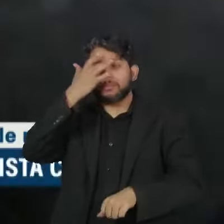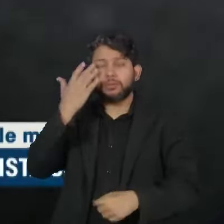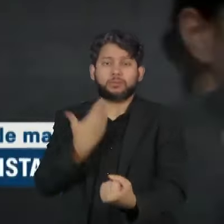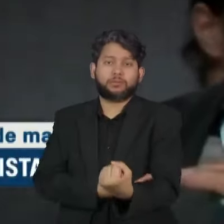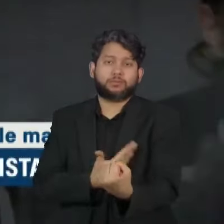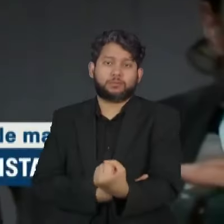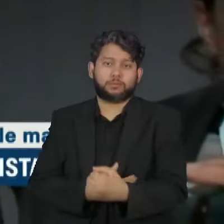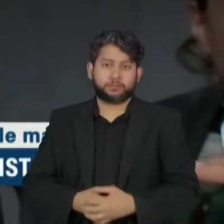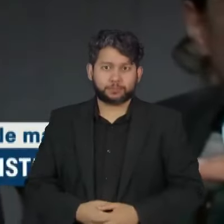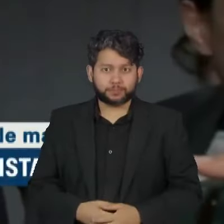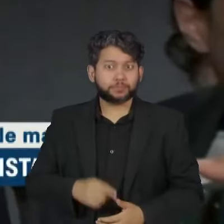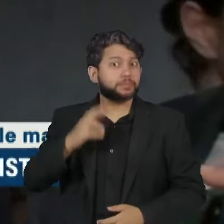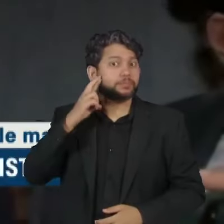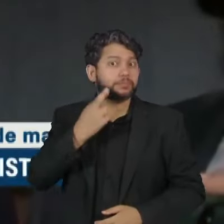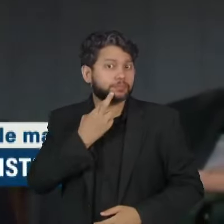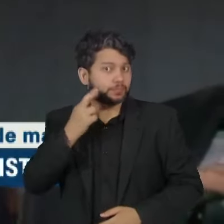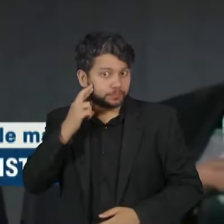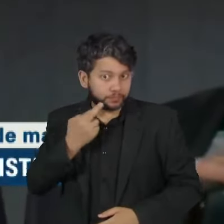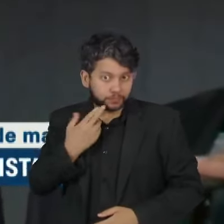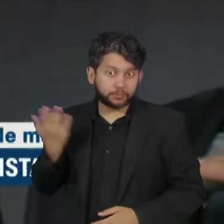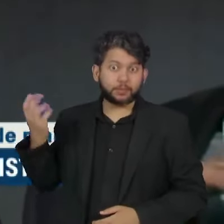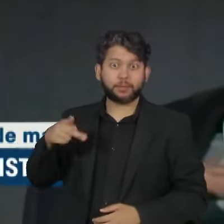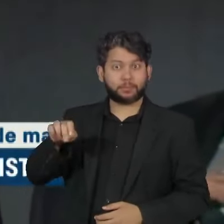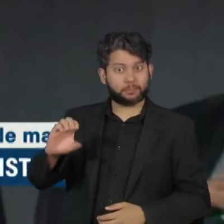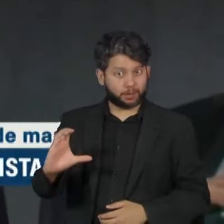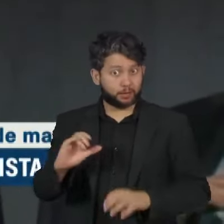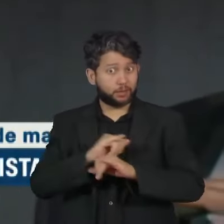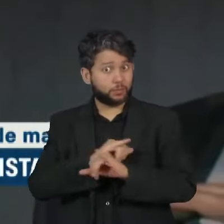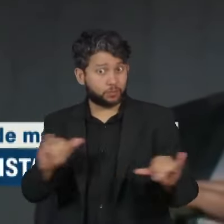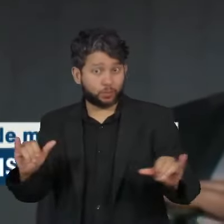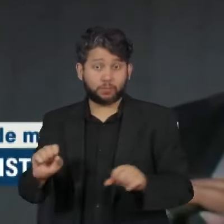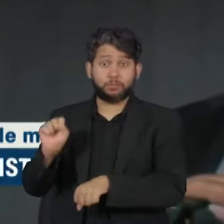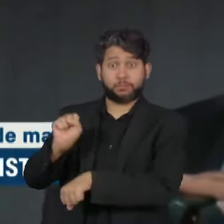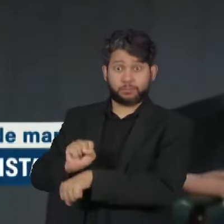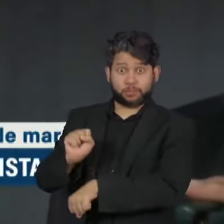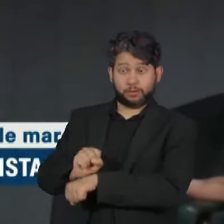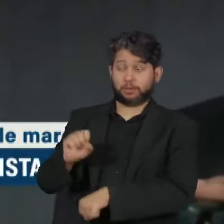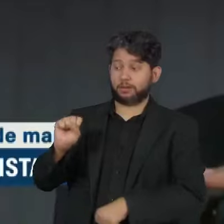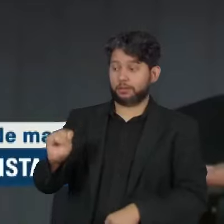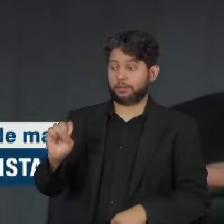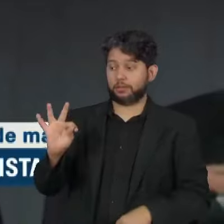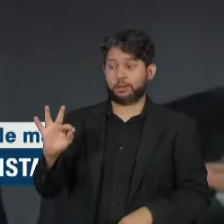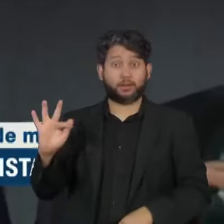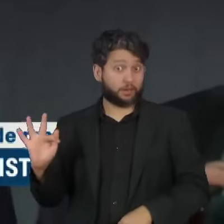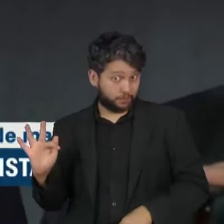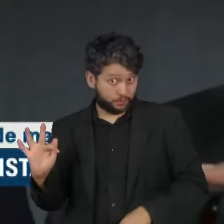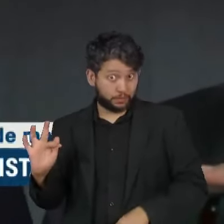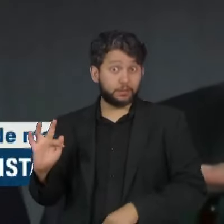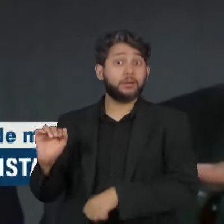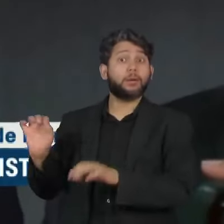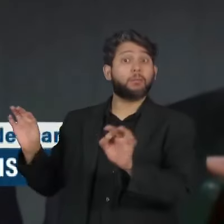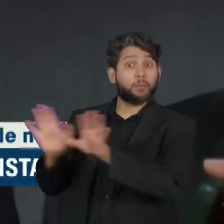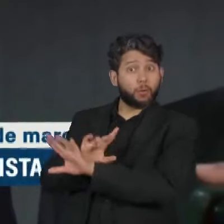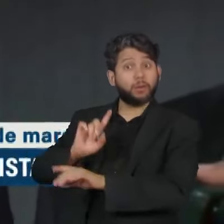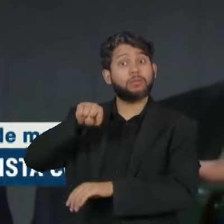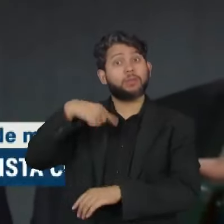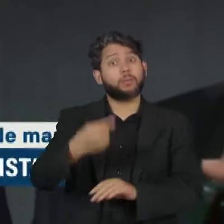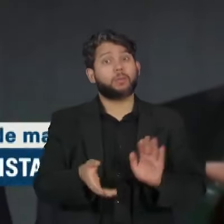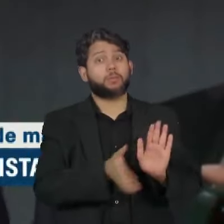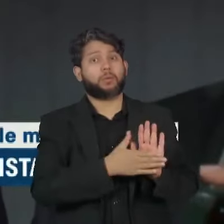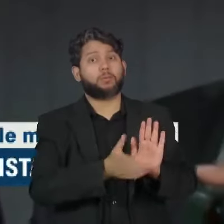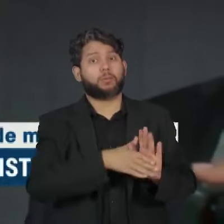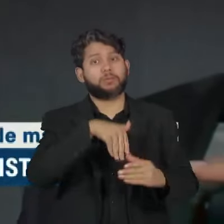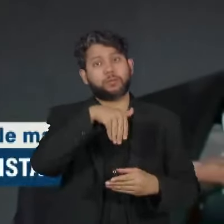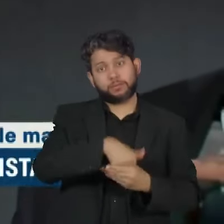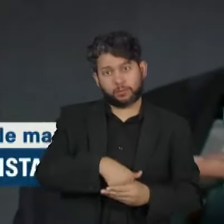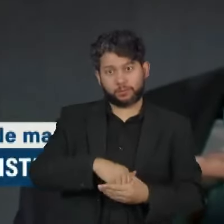presidente do Senado, Rodrigo Pacheco, autor da PEC, disse que vai esperar a decisão do STF para votar a proposta. Eu já externei o meu ponto de vista em